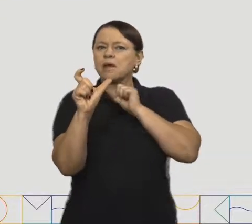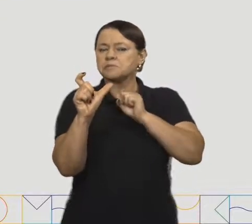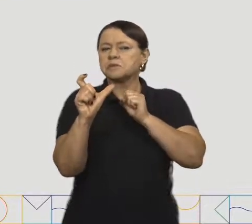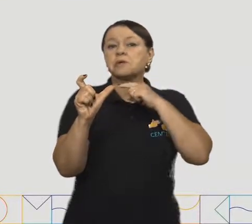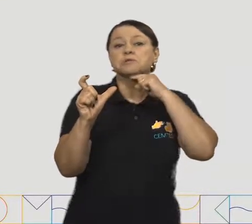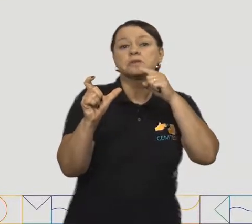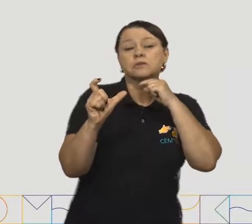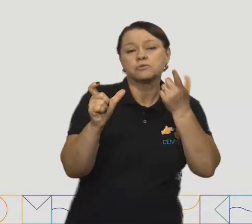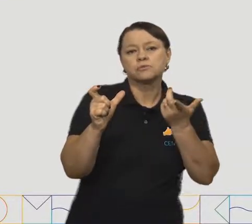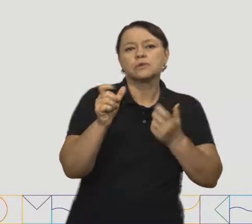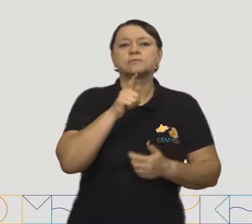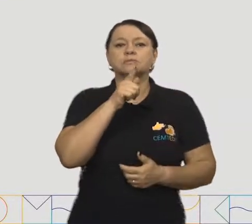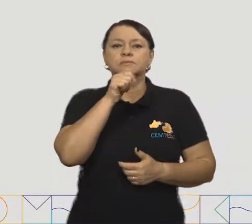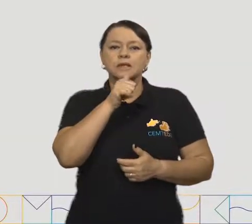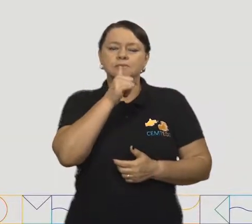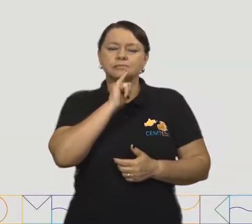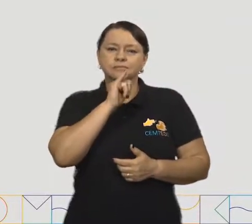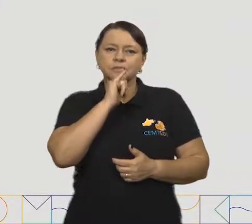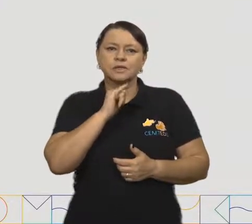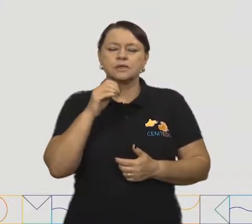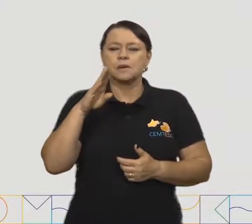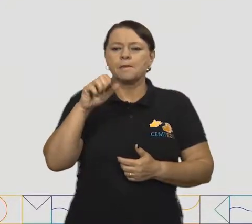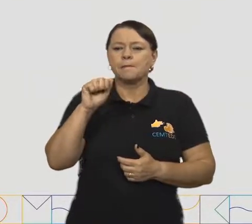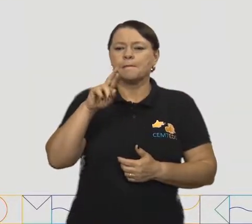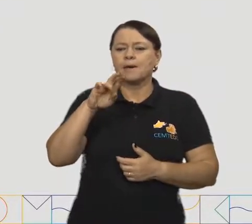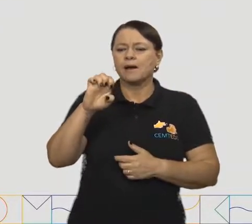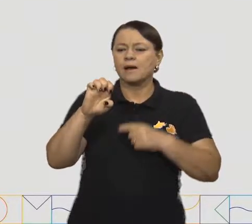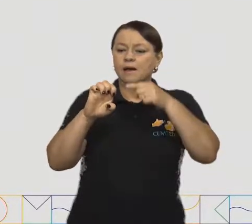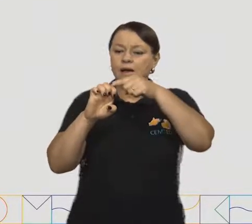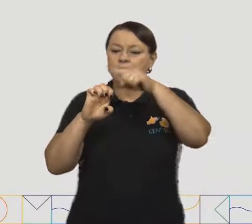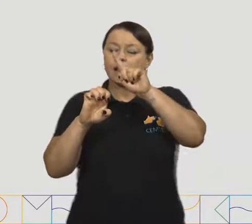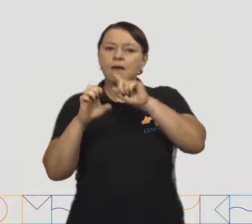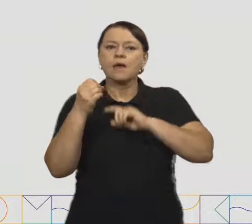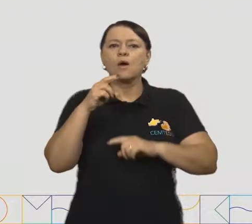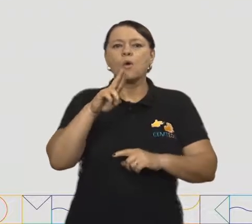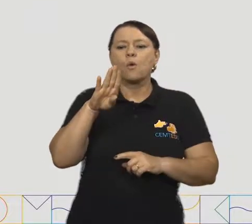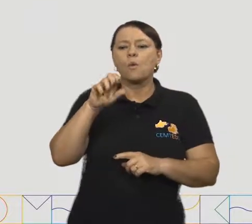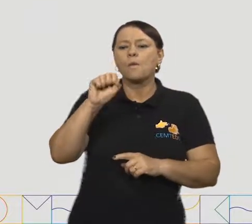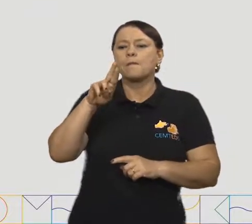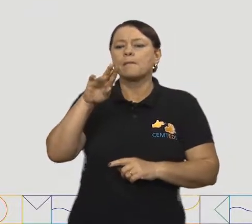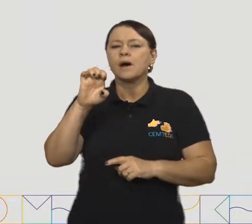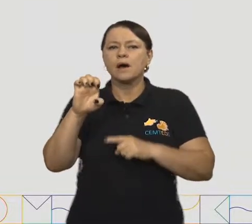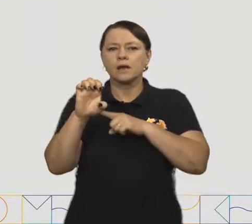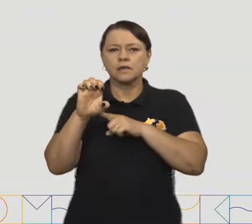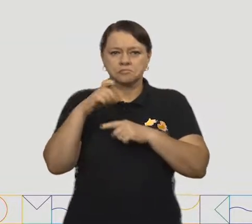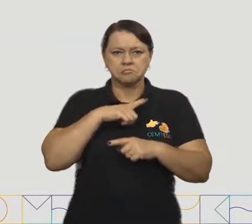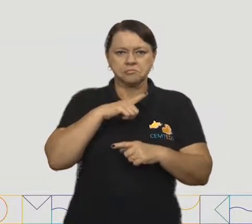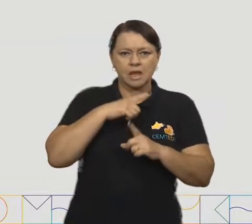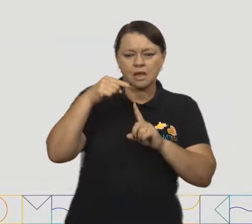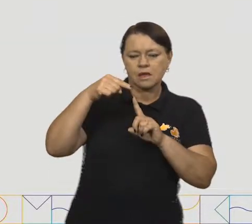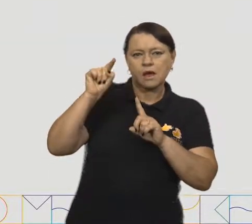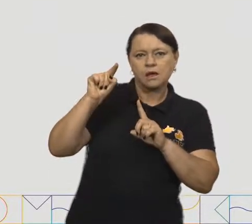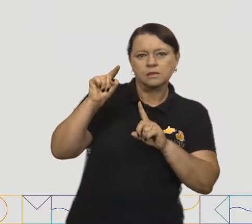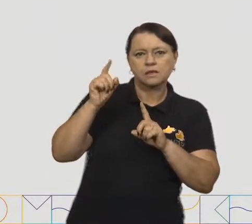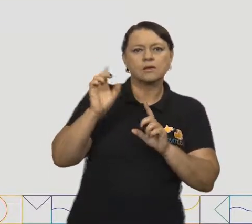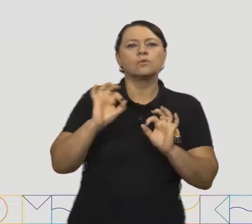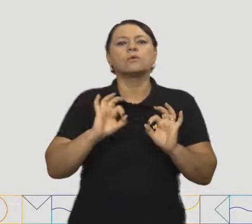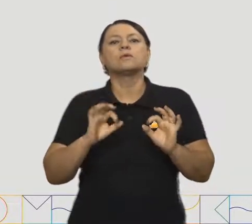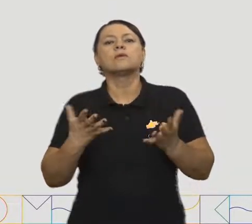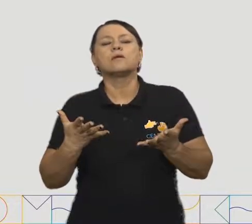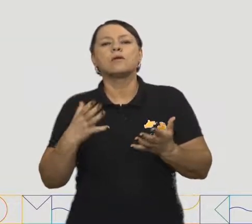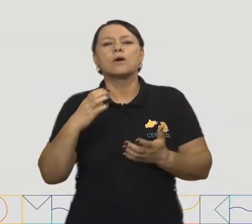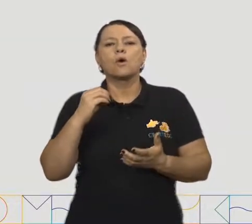ouviu falar? Se caso não, fique por aqui. Se caso sim, fique por aqui também. Vamos lá para a nossa hora de